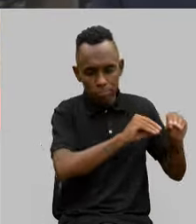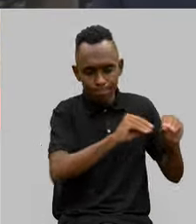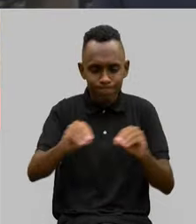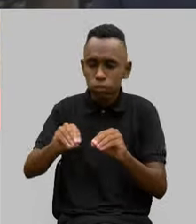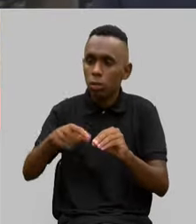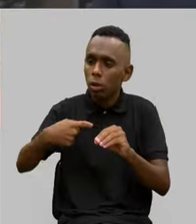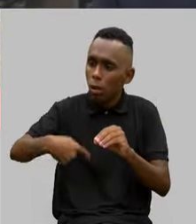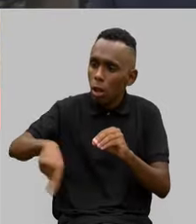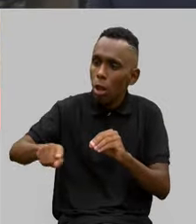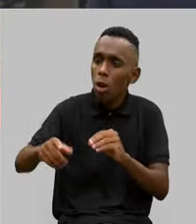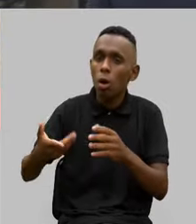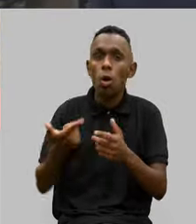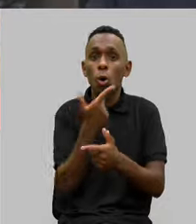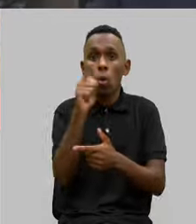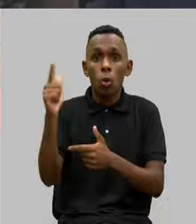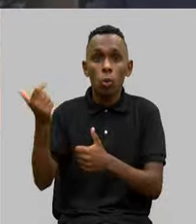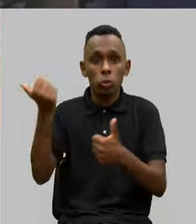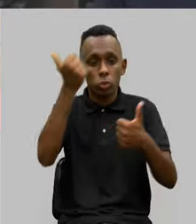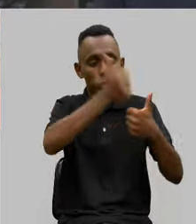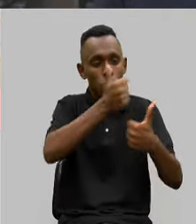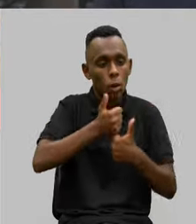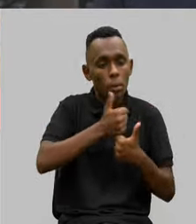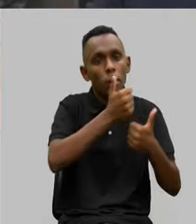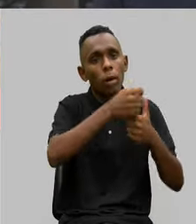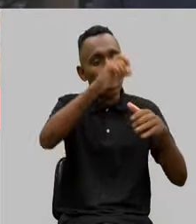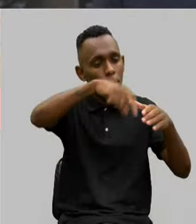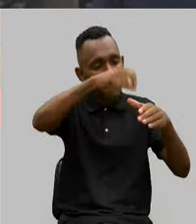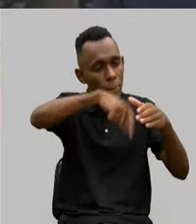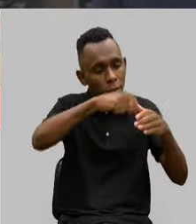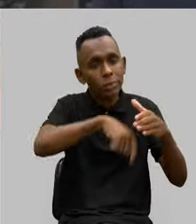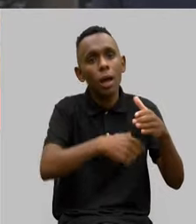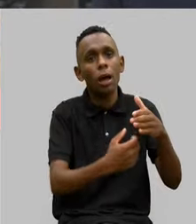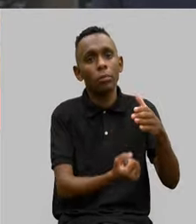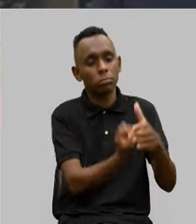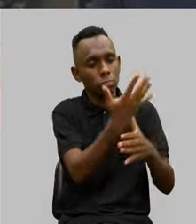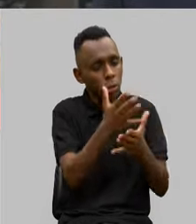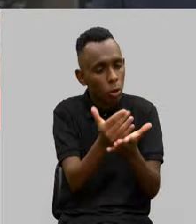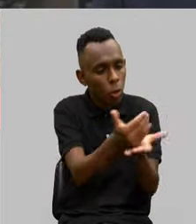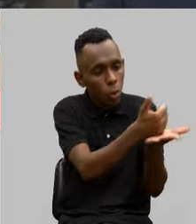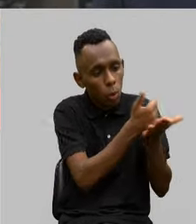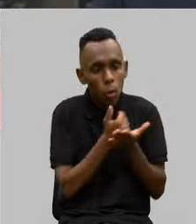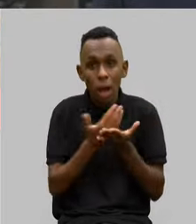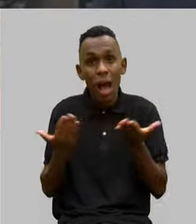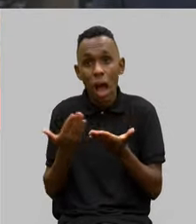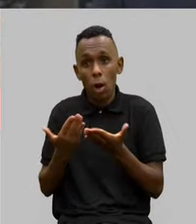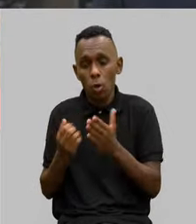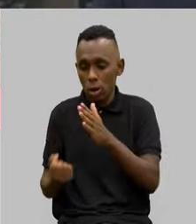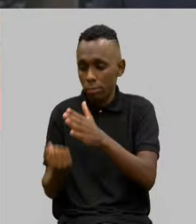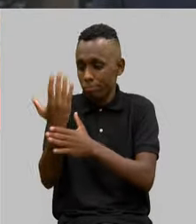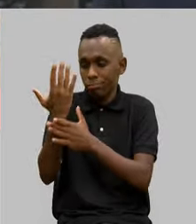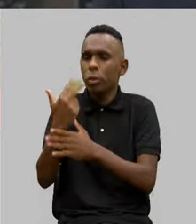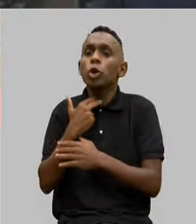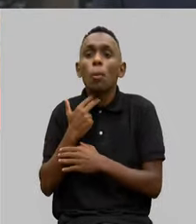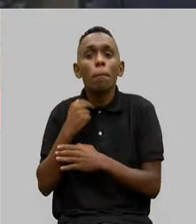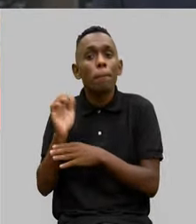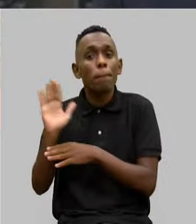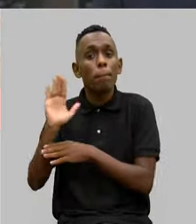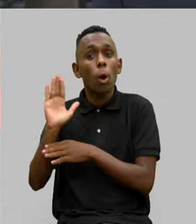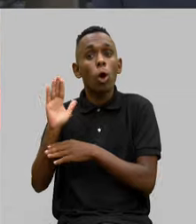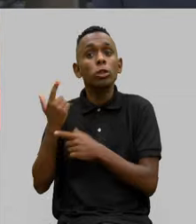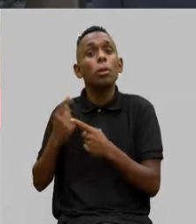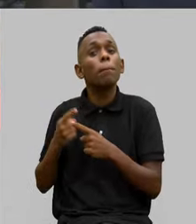e trouxe outros para plantar colher regulamentar agora com a cannabis não pode acontecer a mesma coisa né não pode